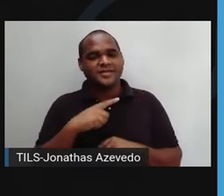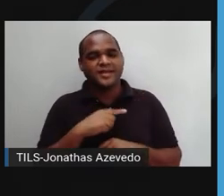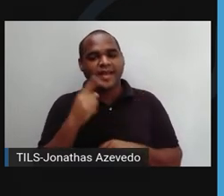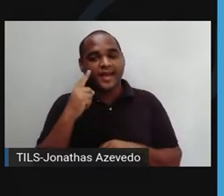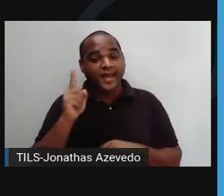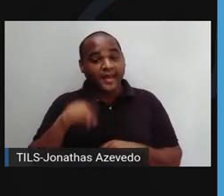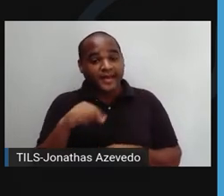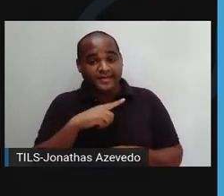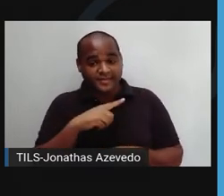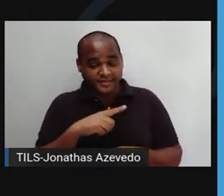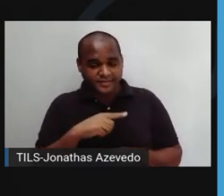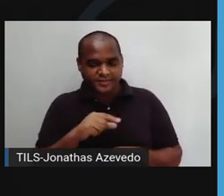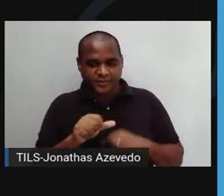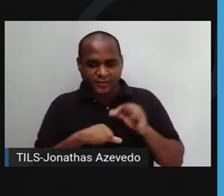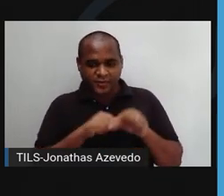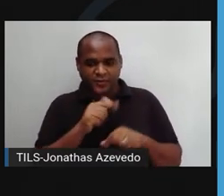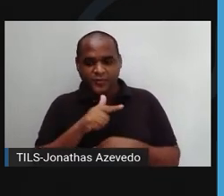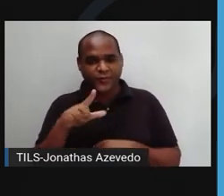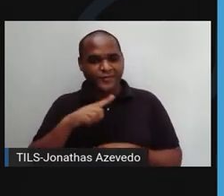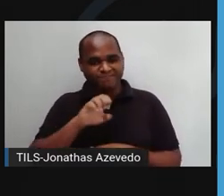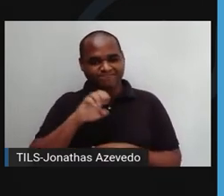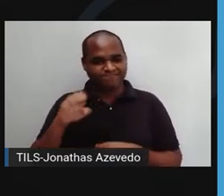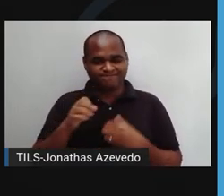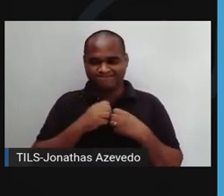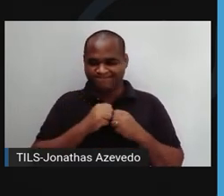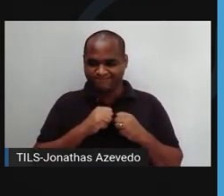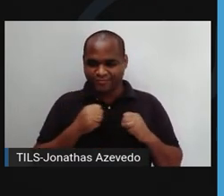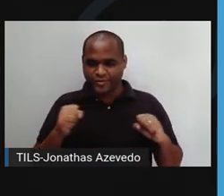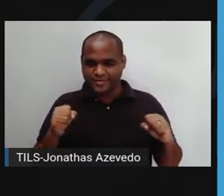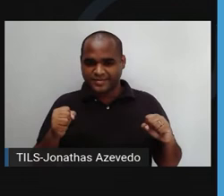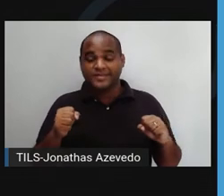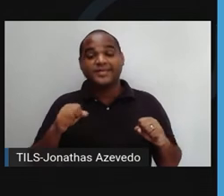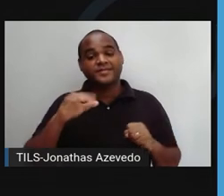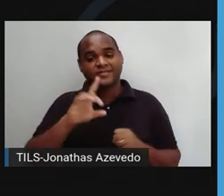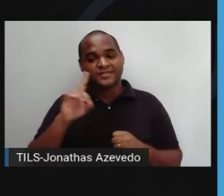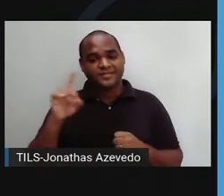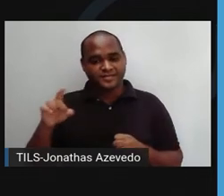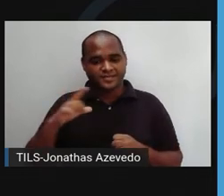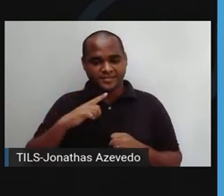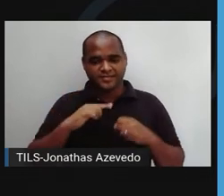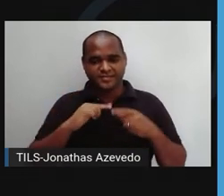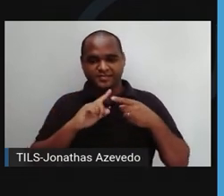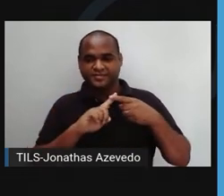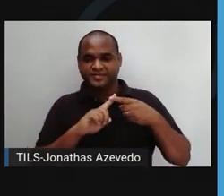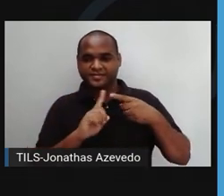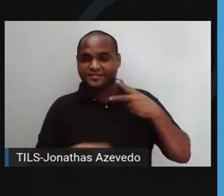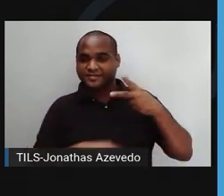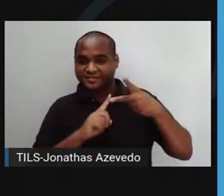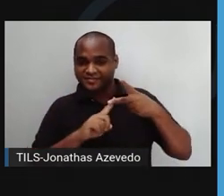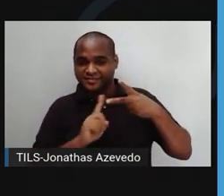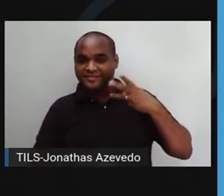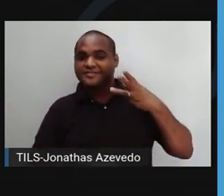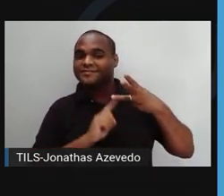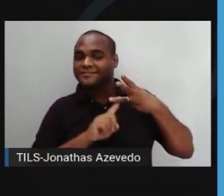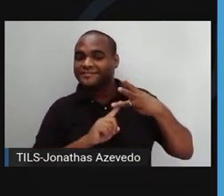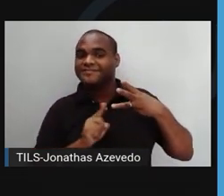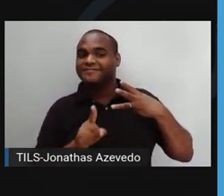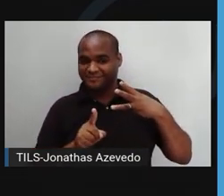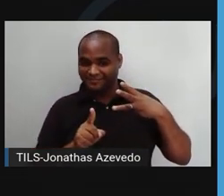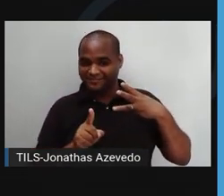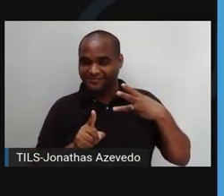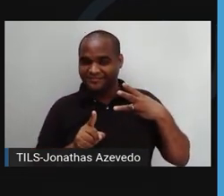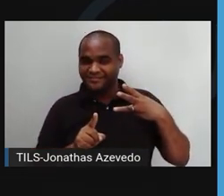fígado mas é mais largo que o pulmão esquerdo. No da direita há três lobos o superior o médio e o inferior.